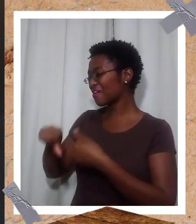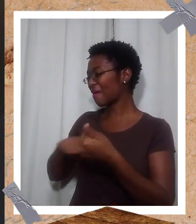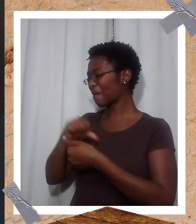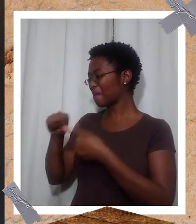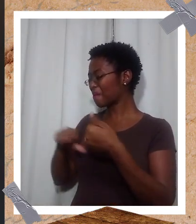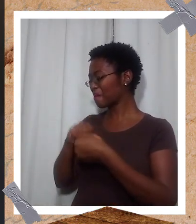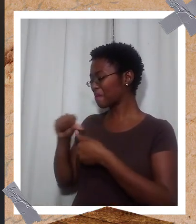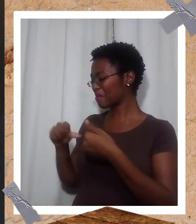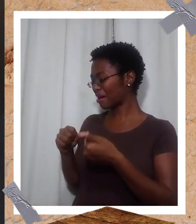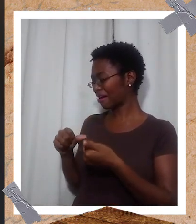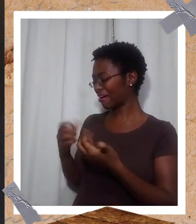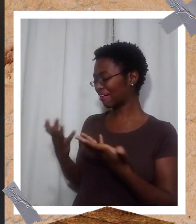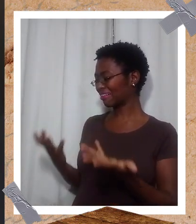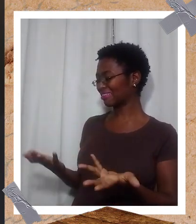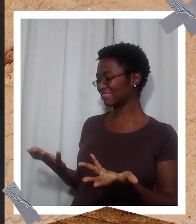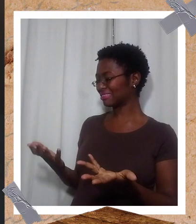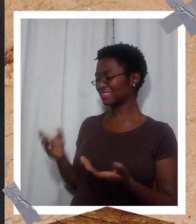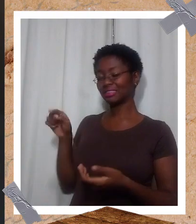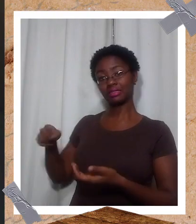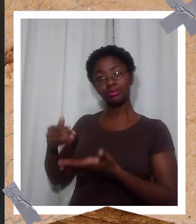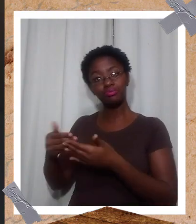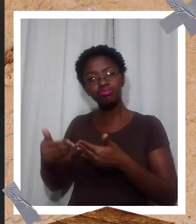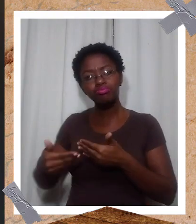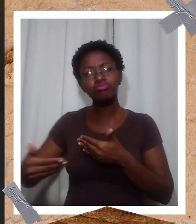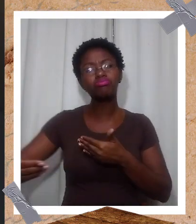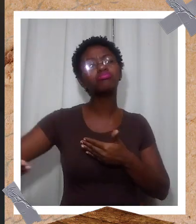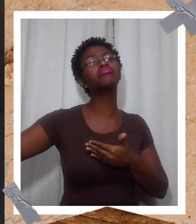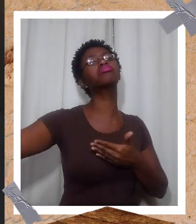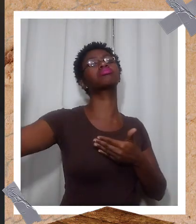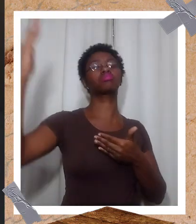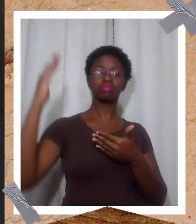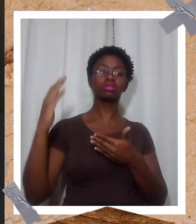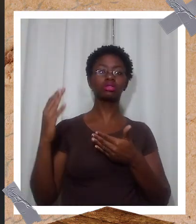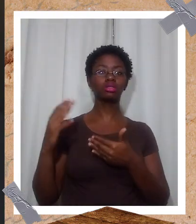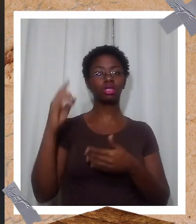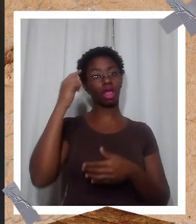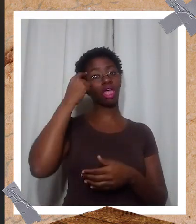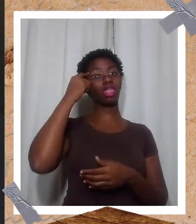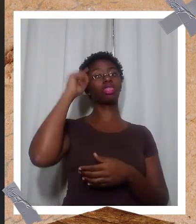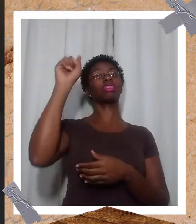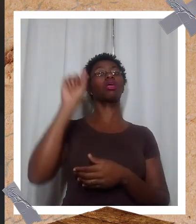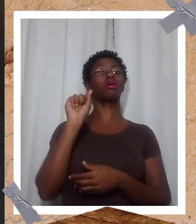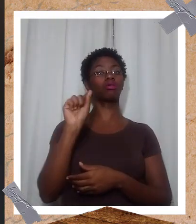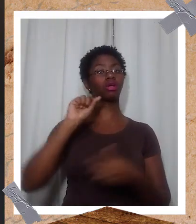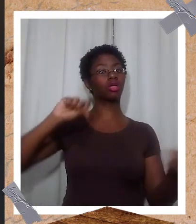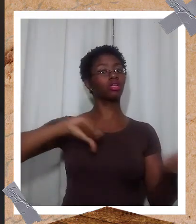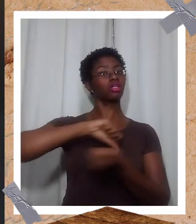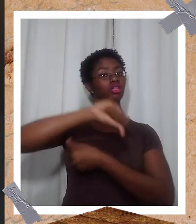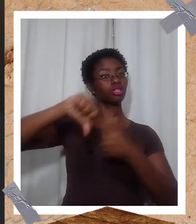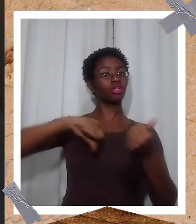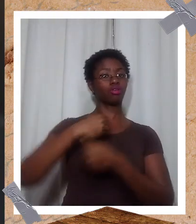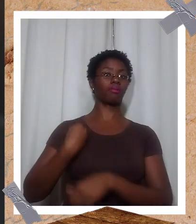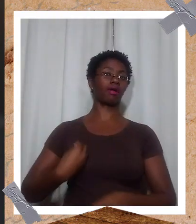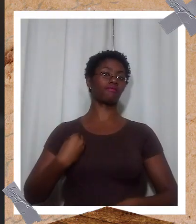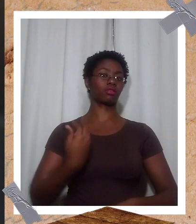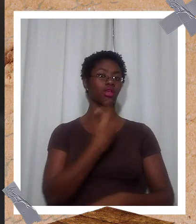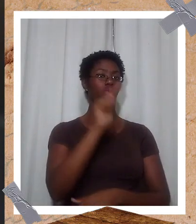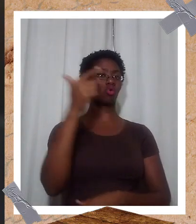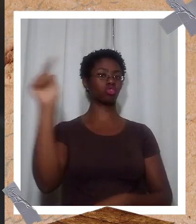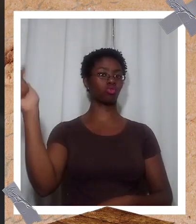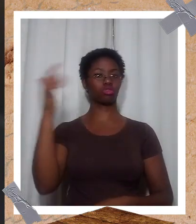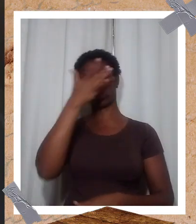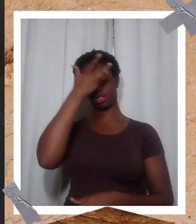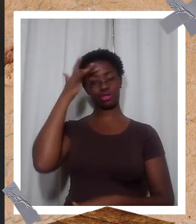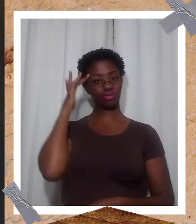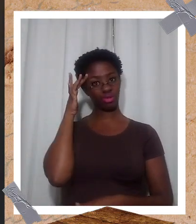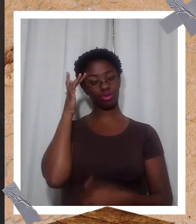mudança, né, dessa vida e dessa trajetória, a ideia é transformar também a vida de outras pessoas,